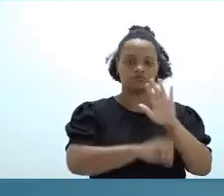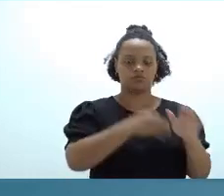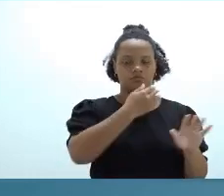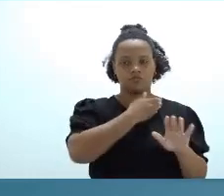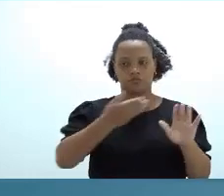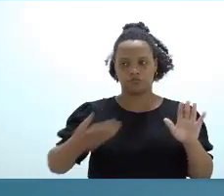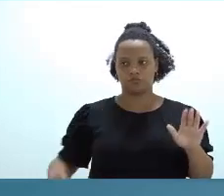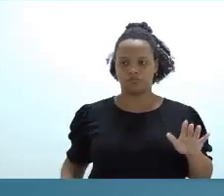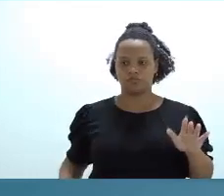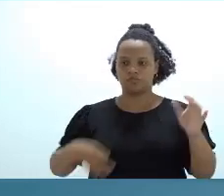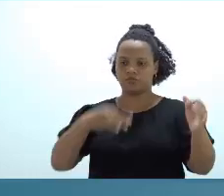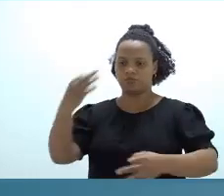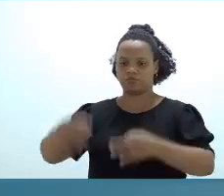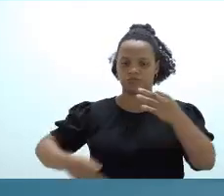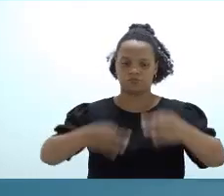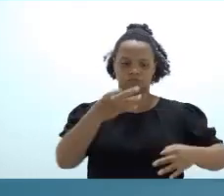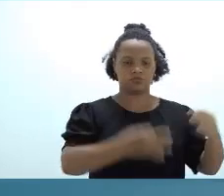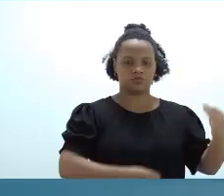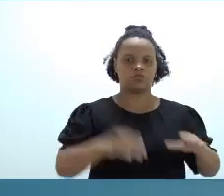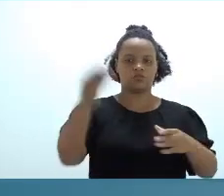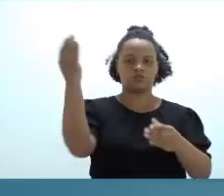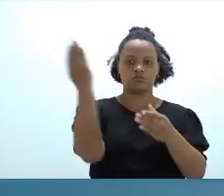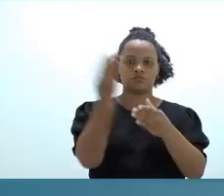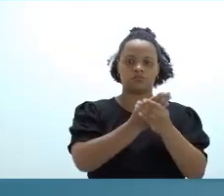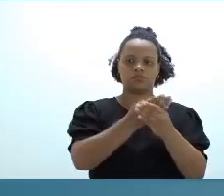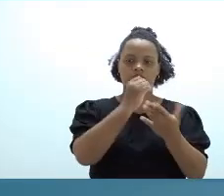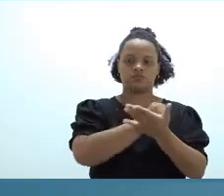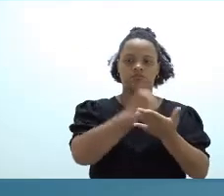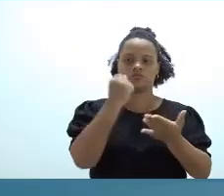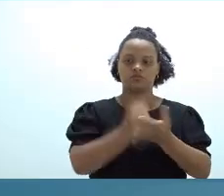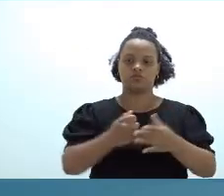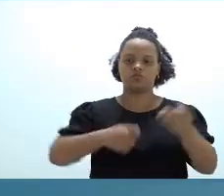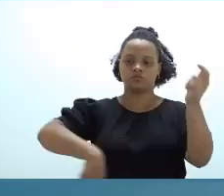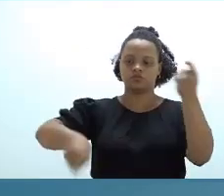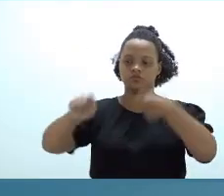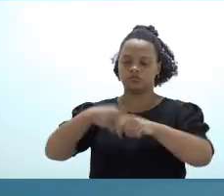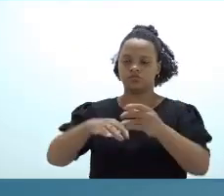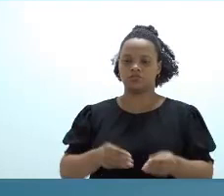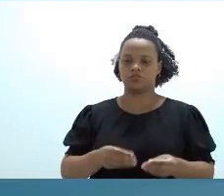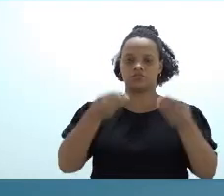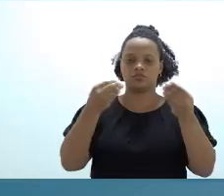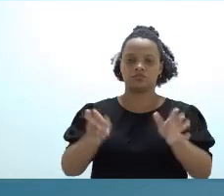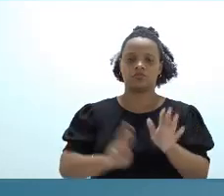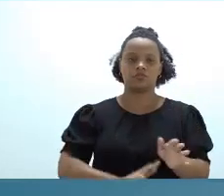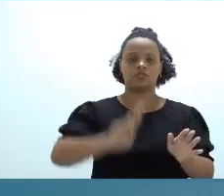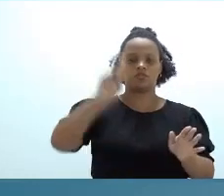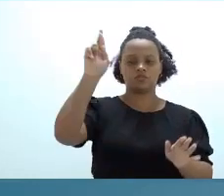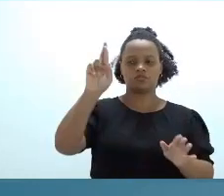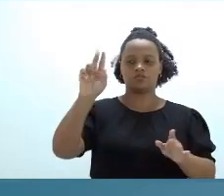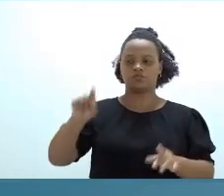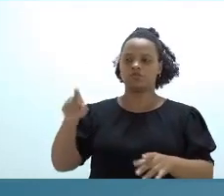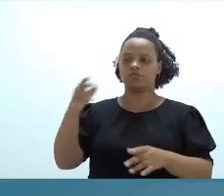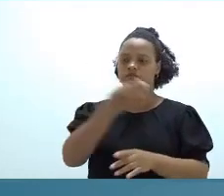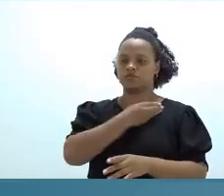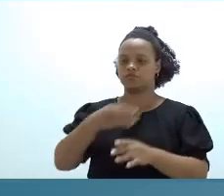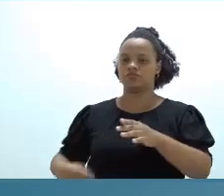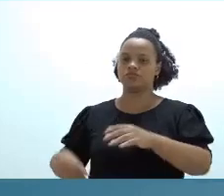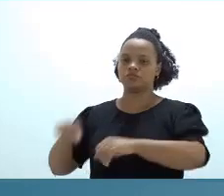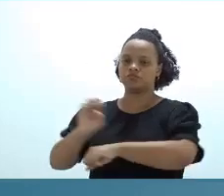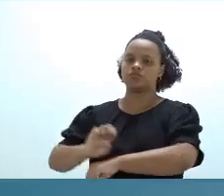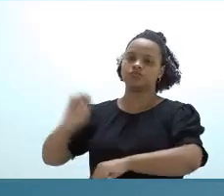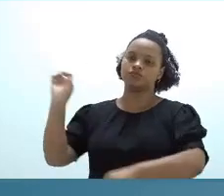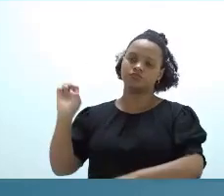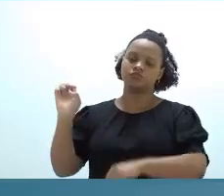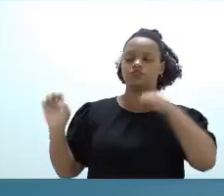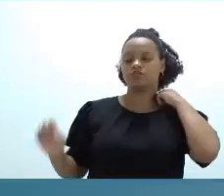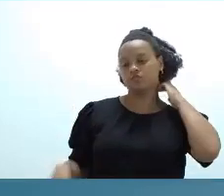que se refiram a contratos administrativos, concessões e responsabilidade civil do Estado, vinculou estas relações jurídicas